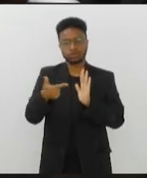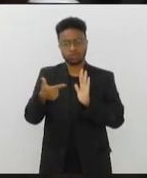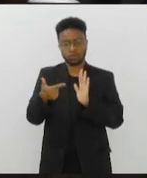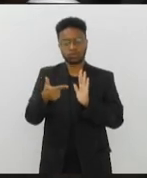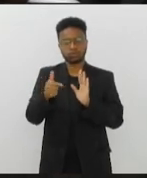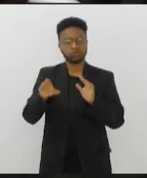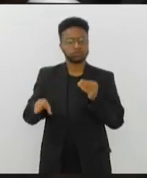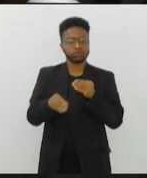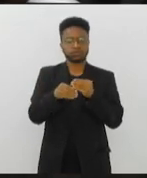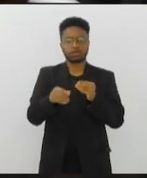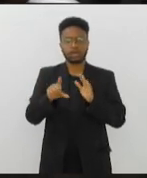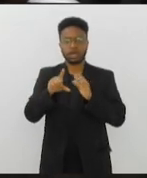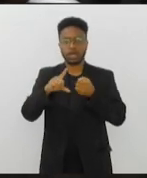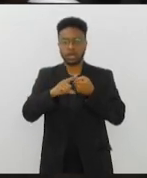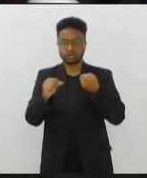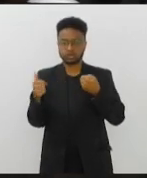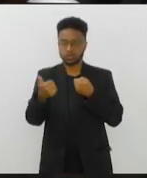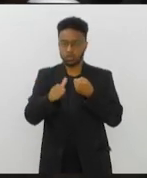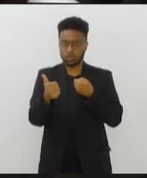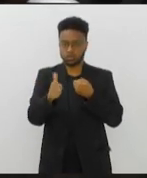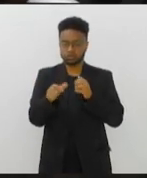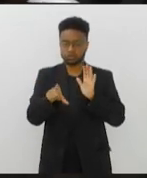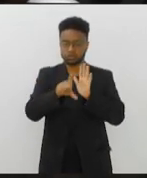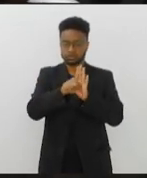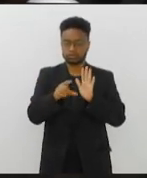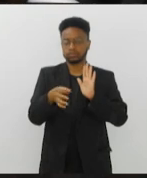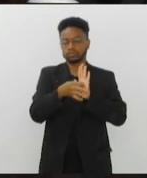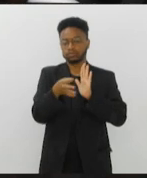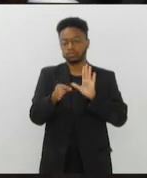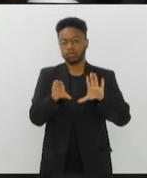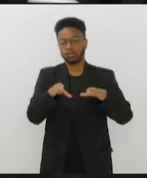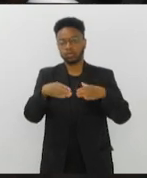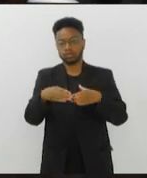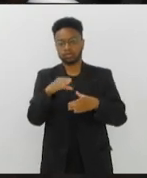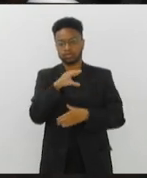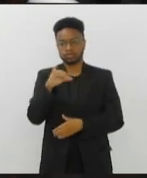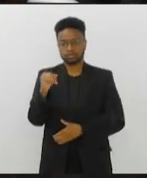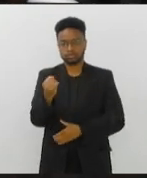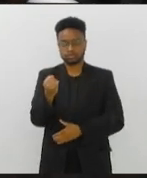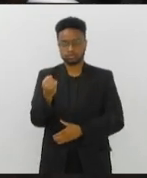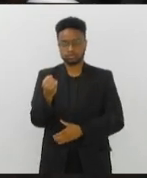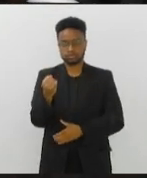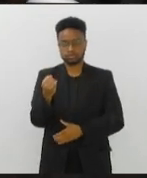artigo 11 da lei. Pareceres das comissões constituintes.